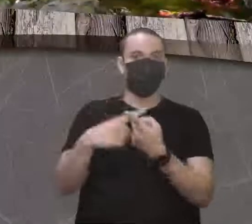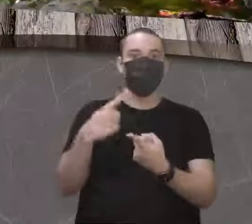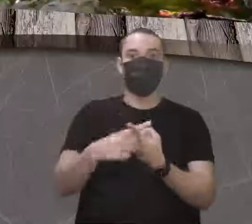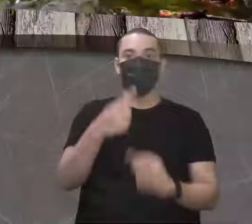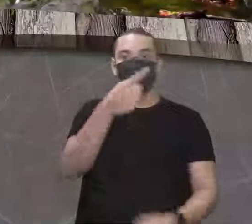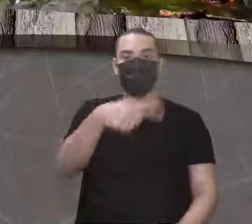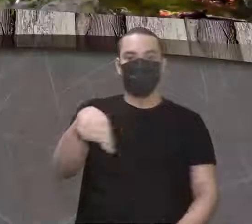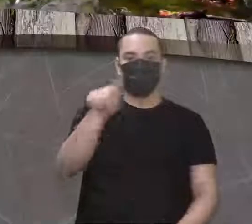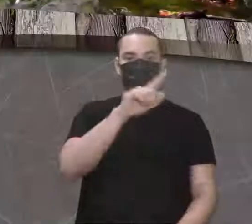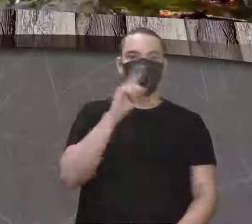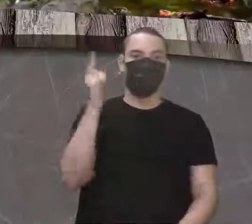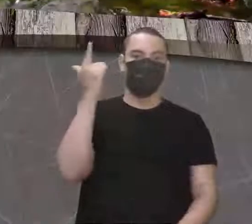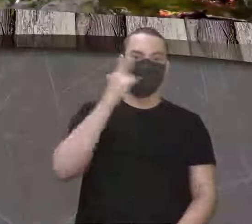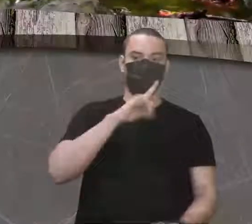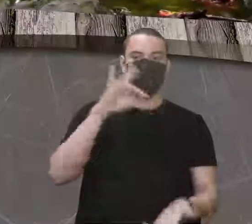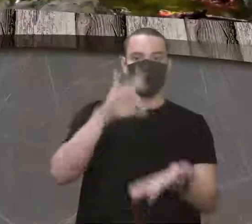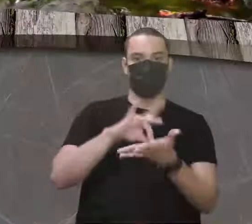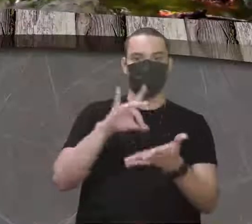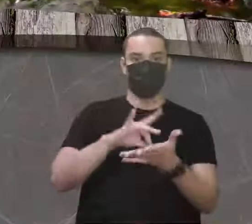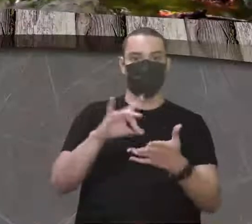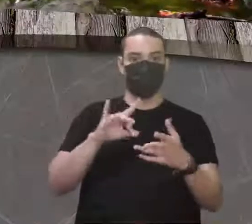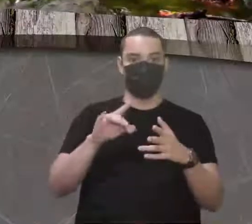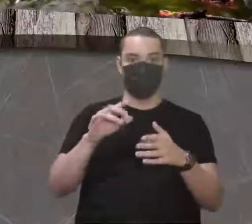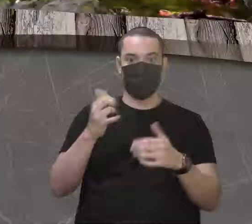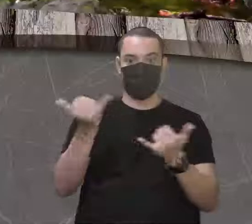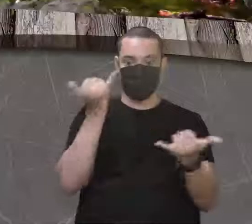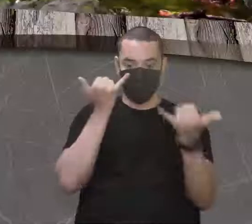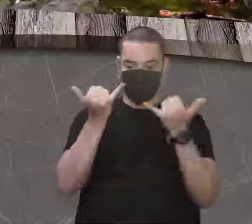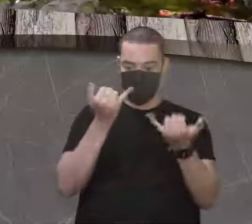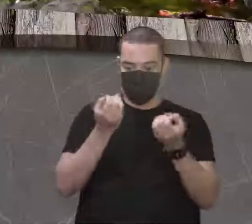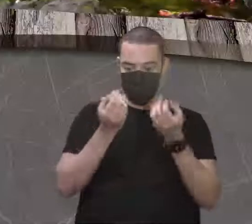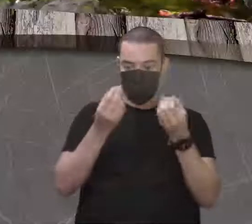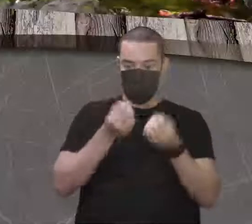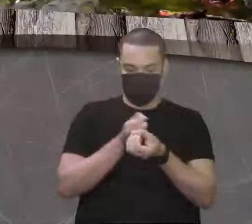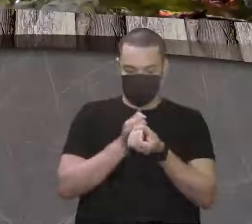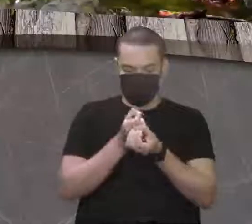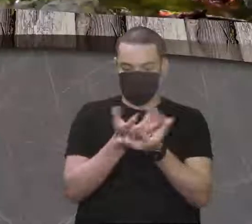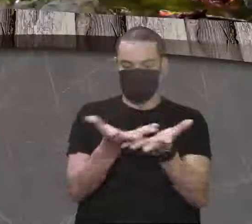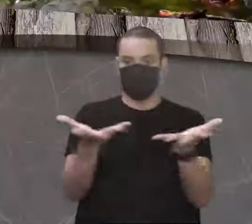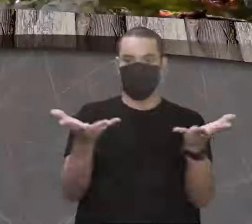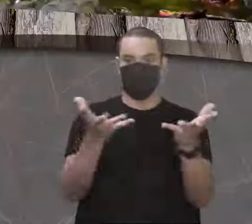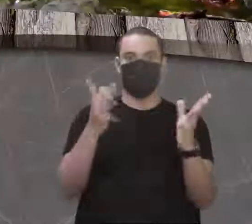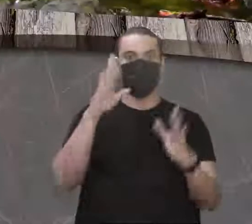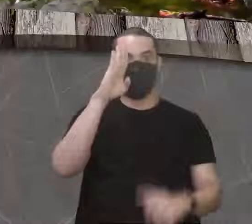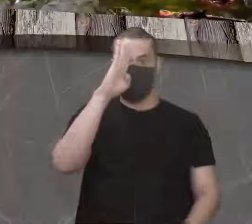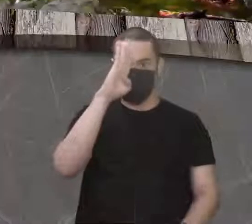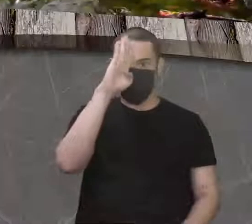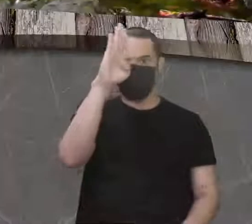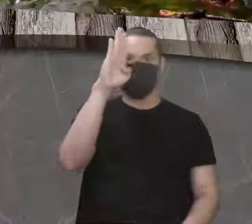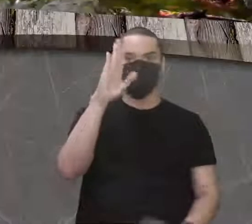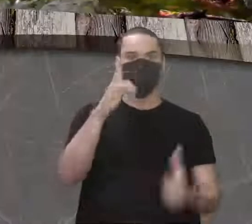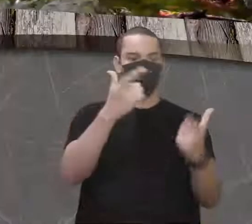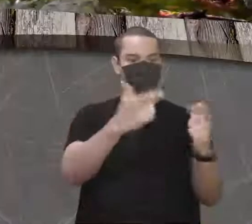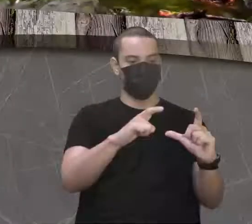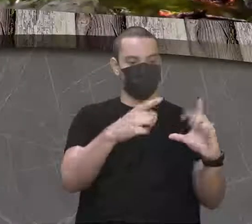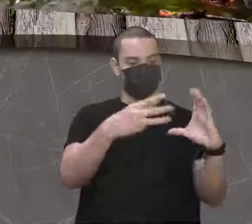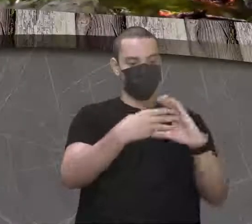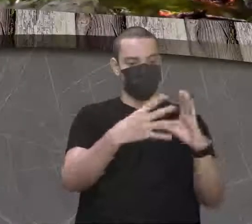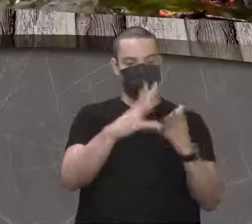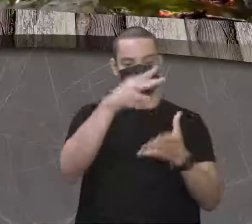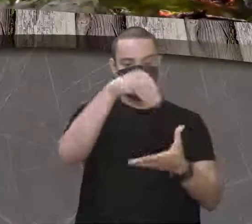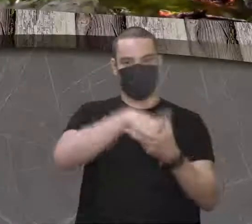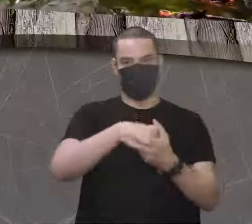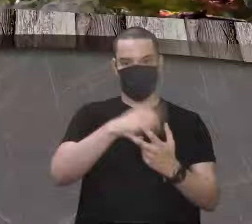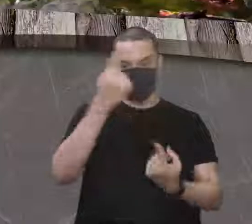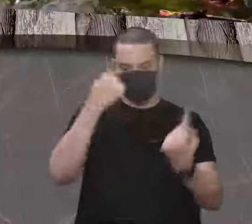consiga realmente transferir essas informações para pontuais, né, para aquele local dentro do